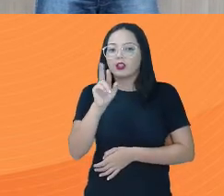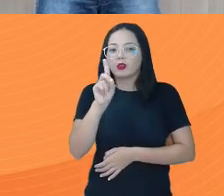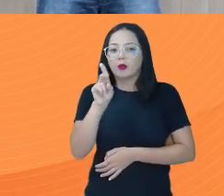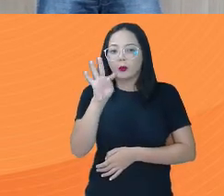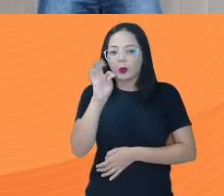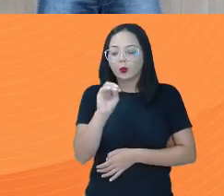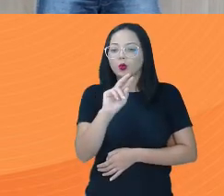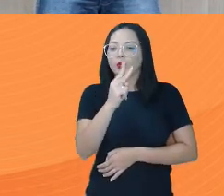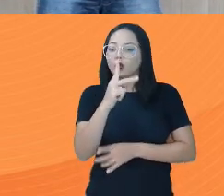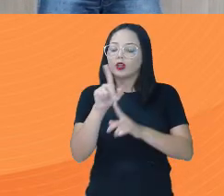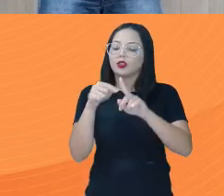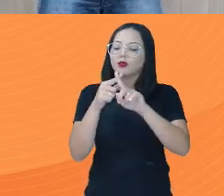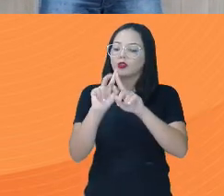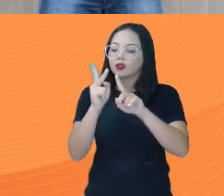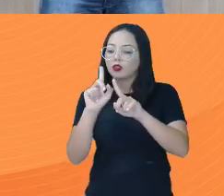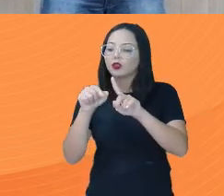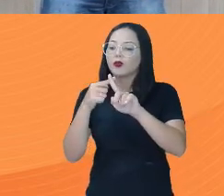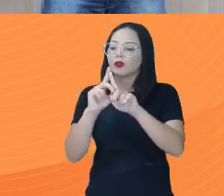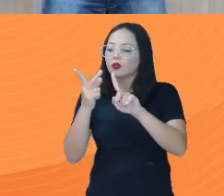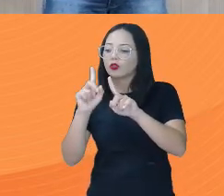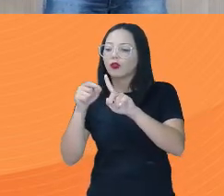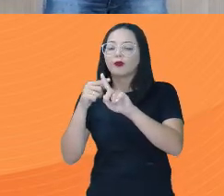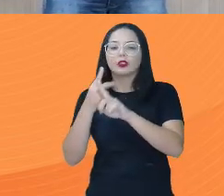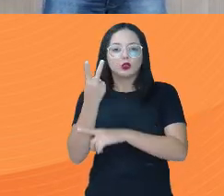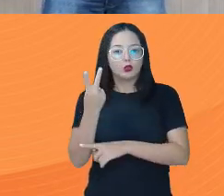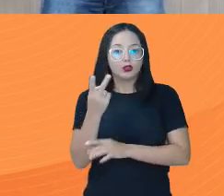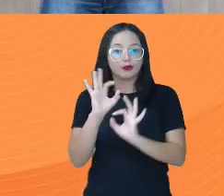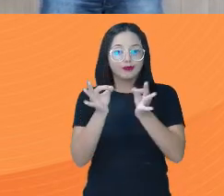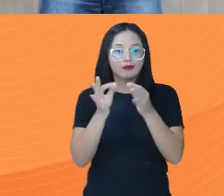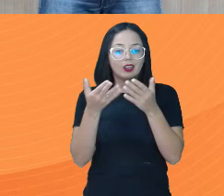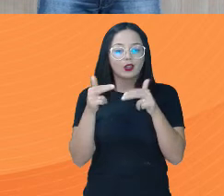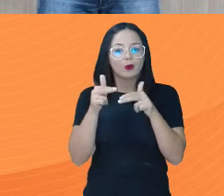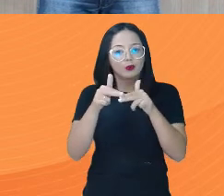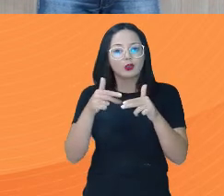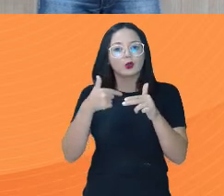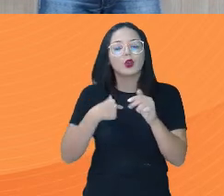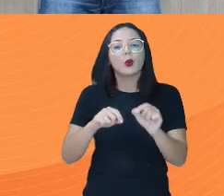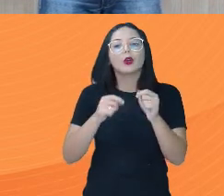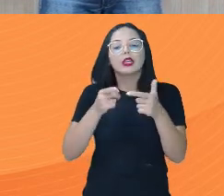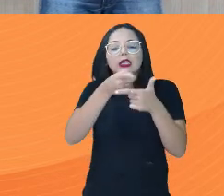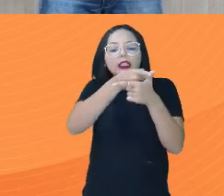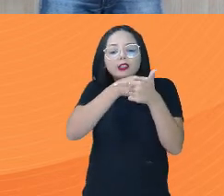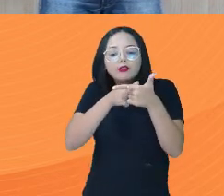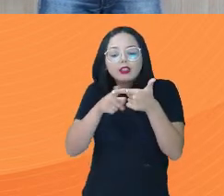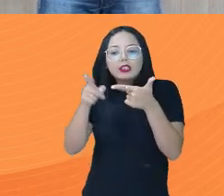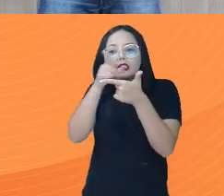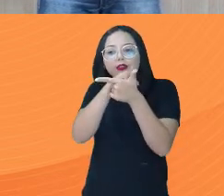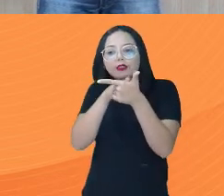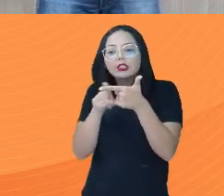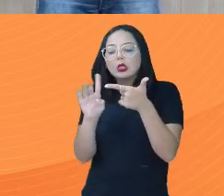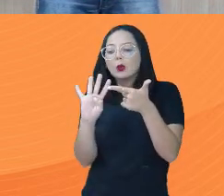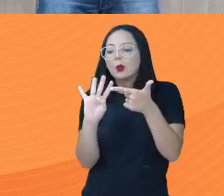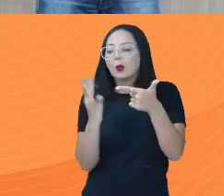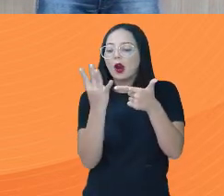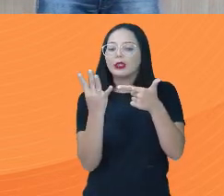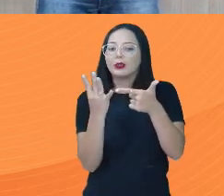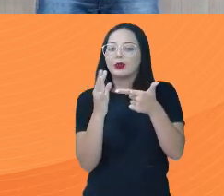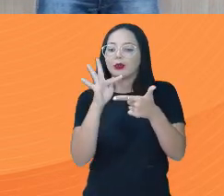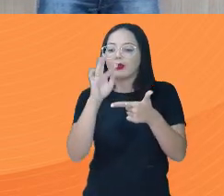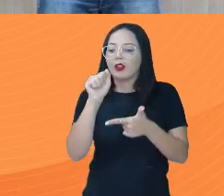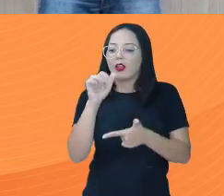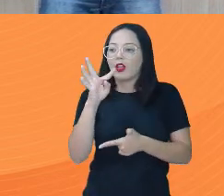vezes 2 vezes 2 vezes 2. Então, eu fatorei aí o 16 em 4